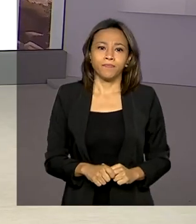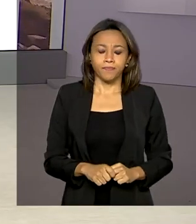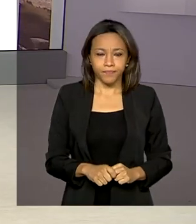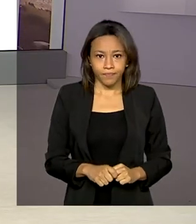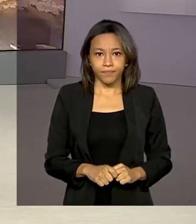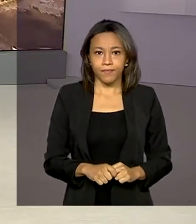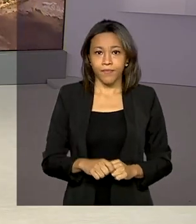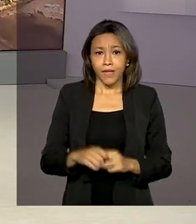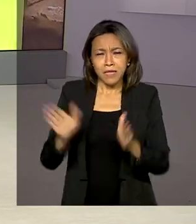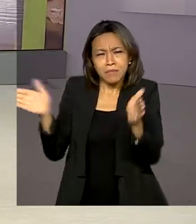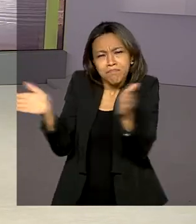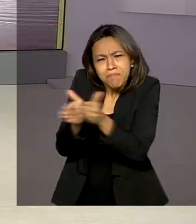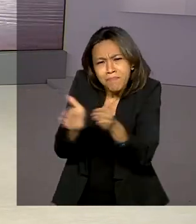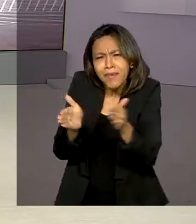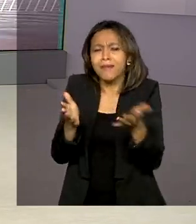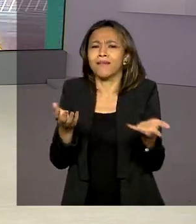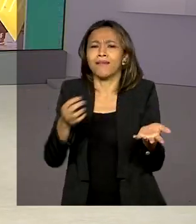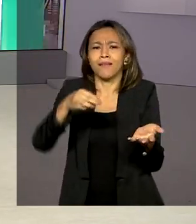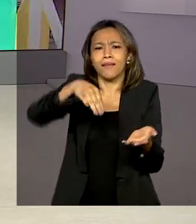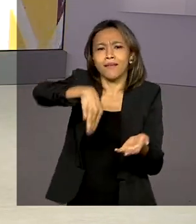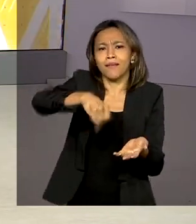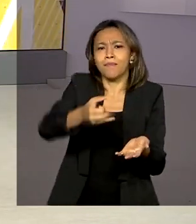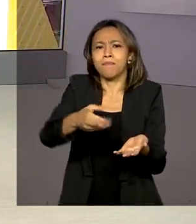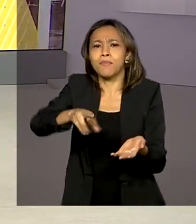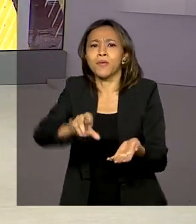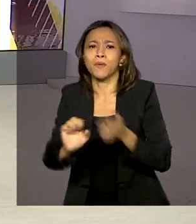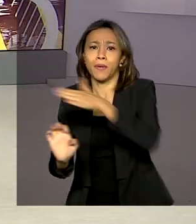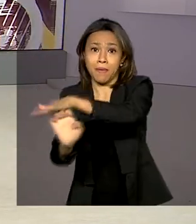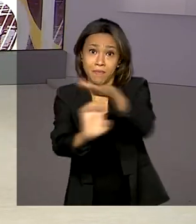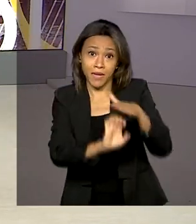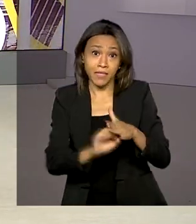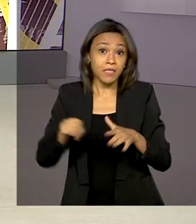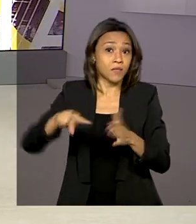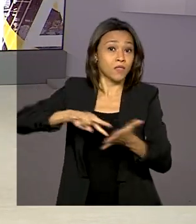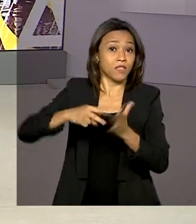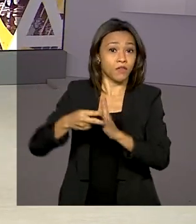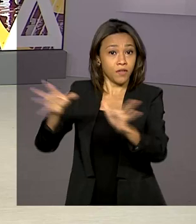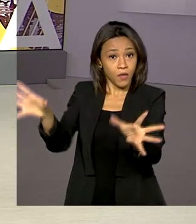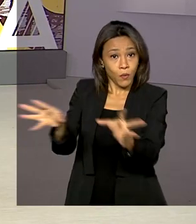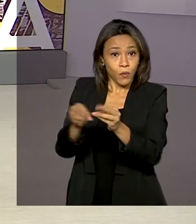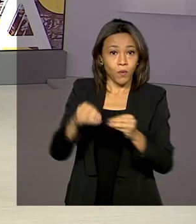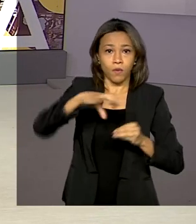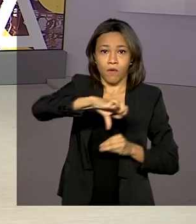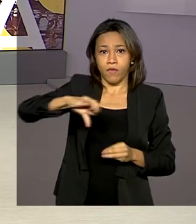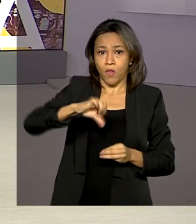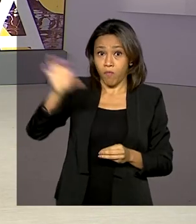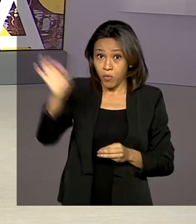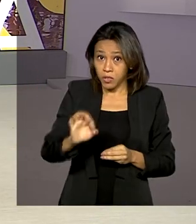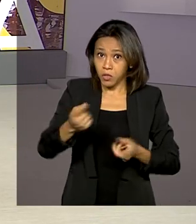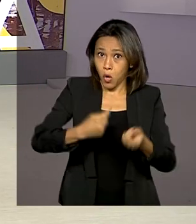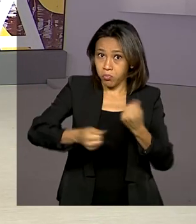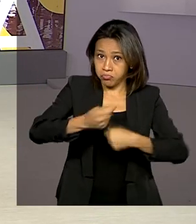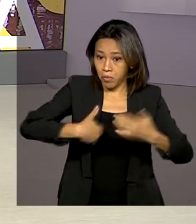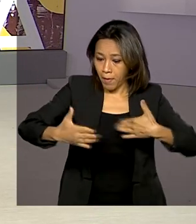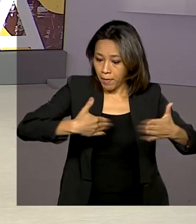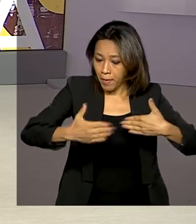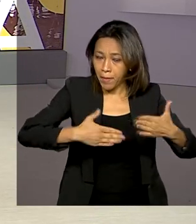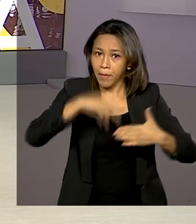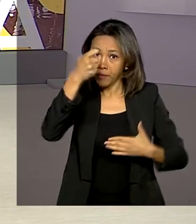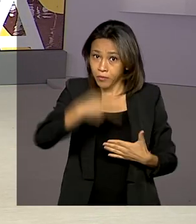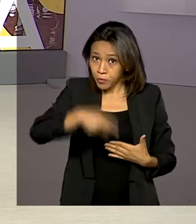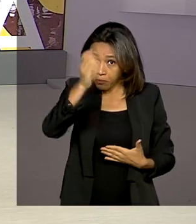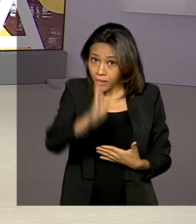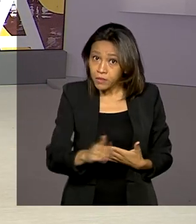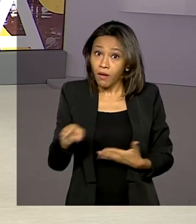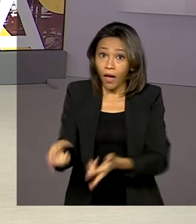As micro e pequenas empresas representam hoje 99% dos negócios brasileiros. São responsáveis